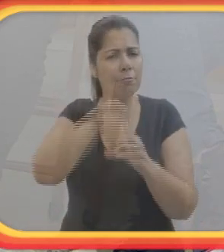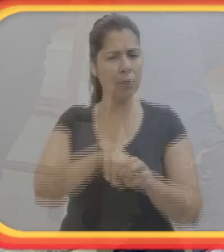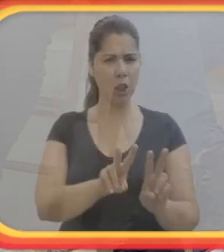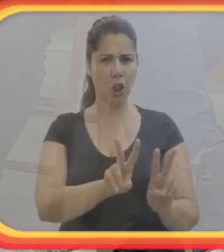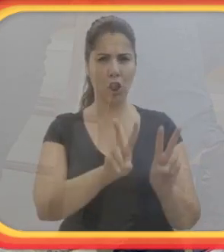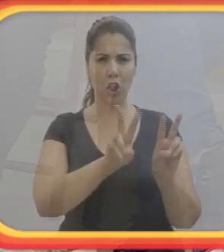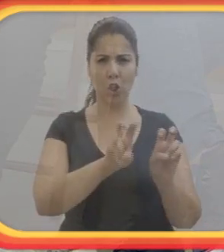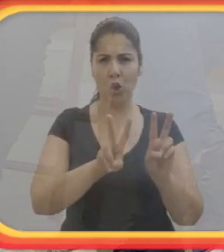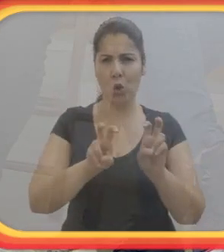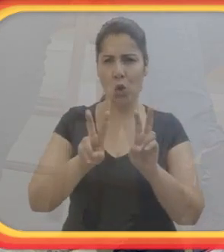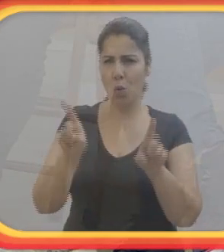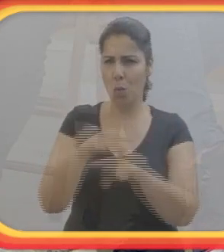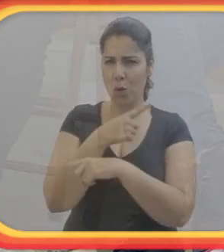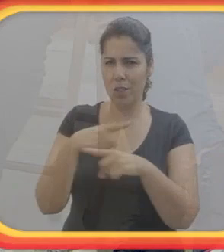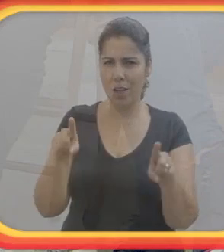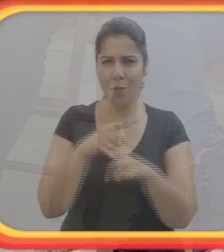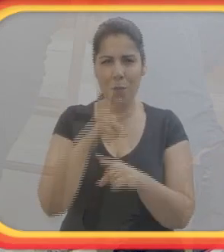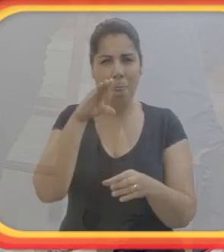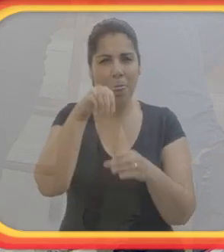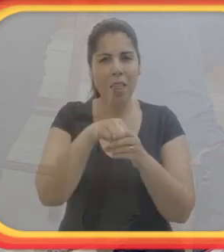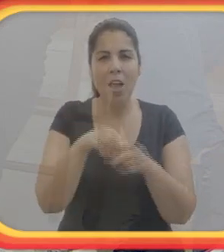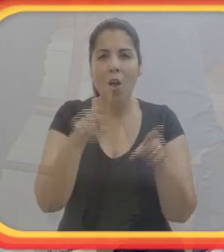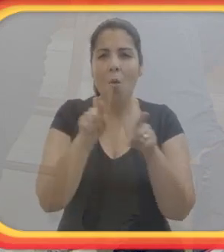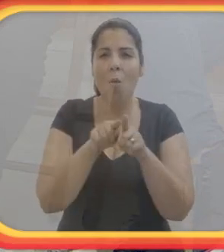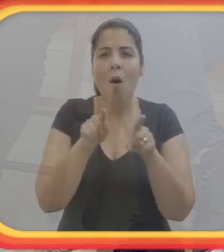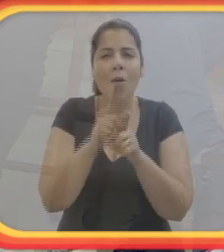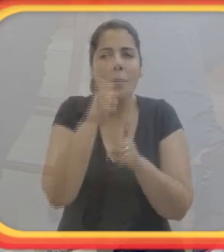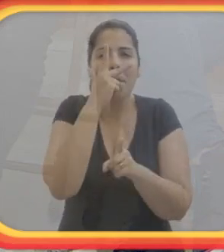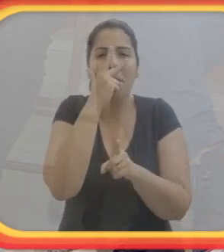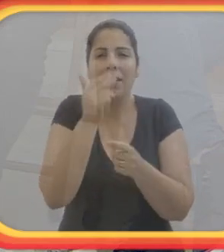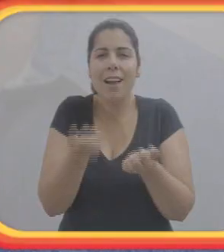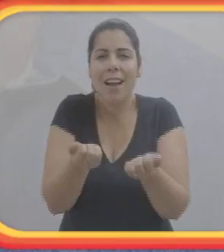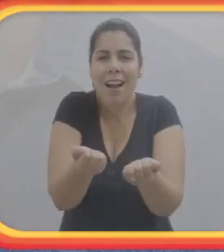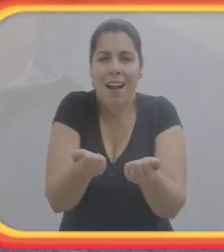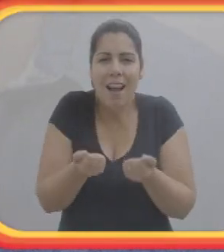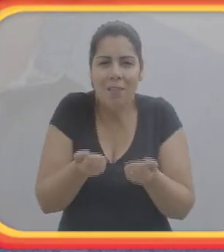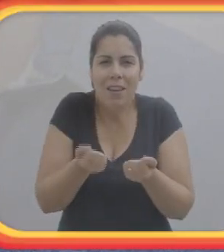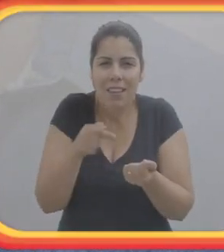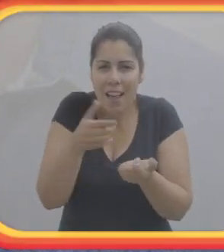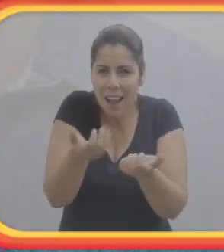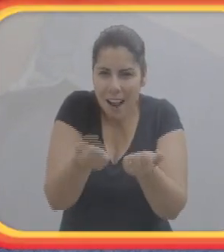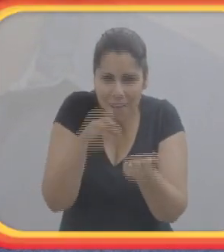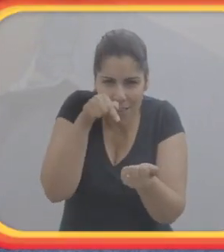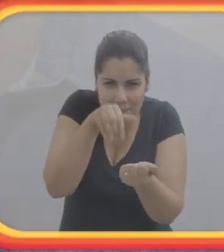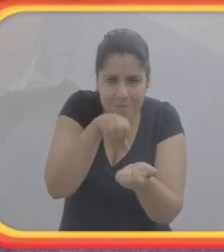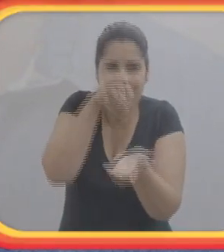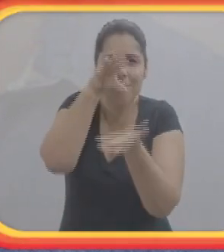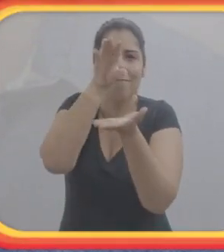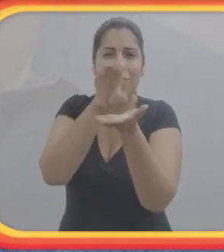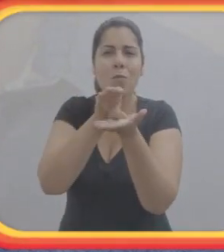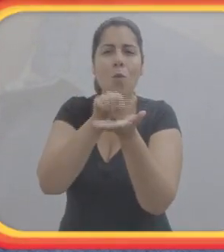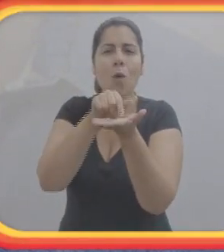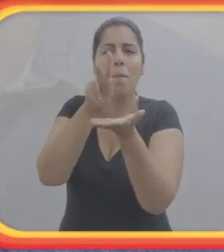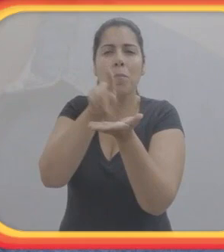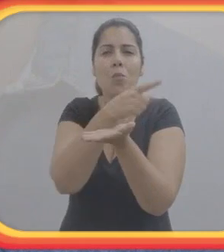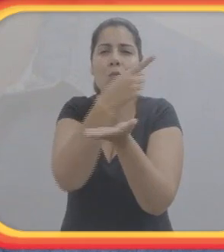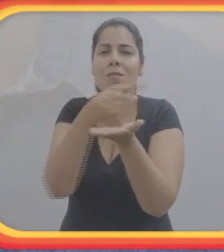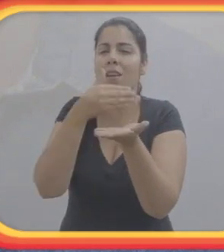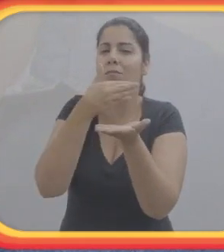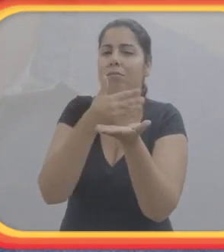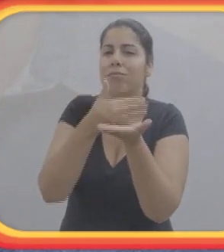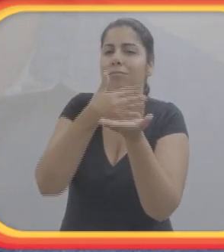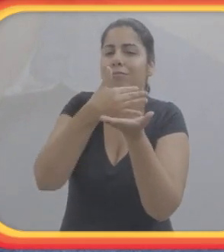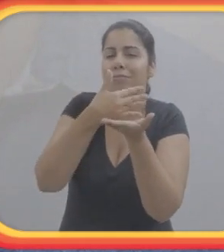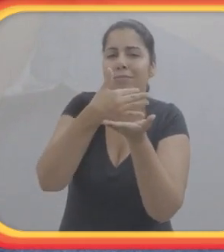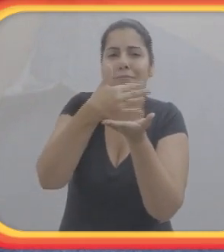estivesse botando em gavetas, assim, ó, essa é a gaveta com essa música e tal. E achei que era uma boa divisão e quase que espontânea para mim, porque